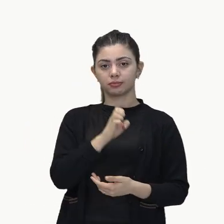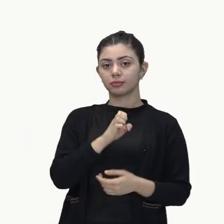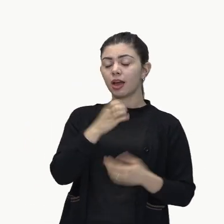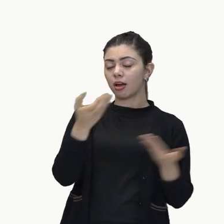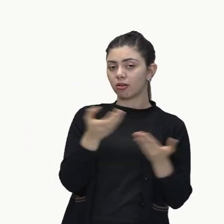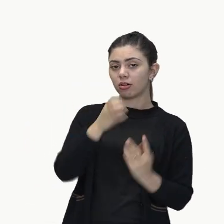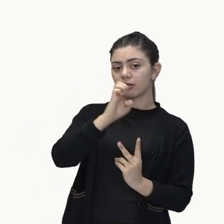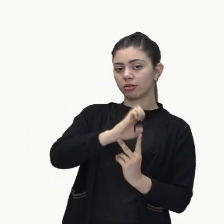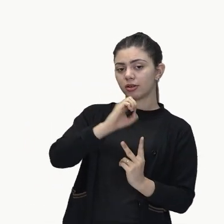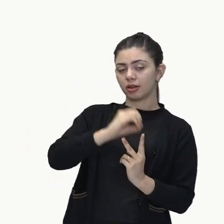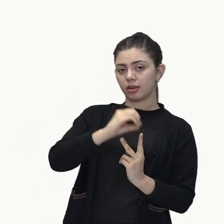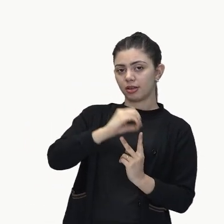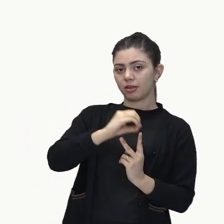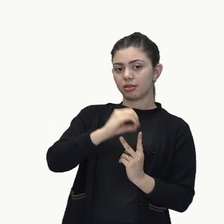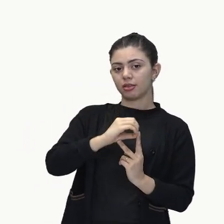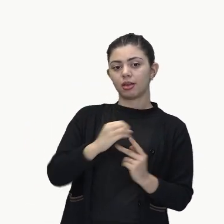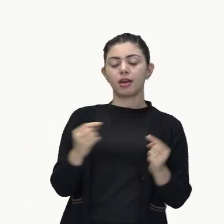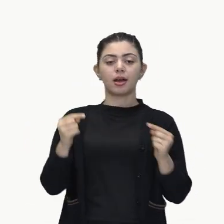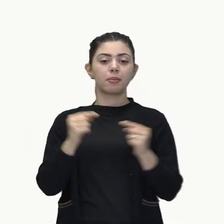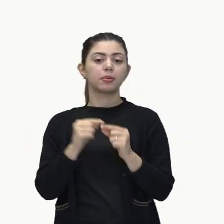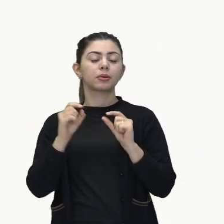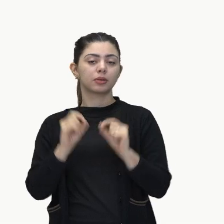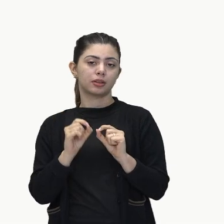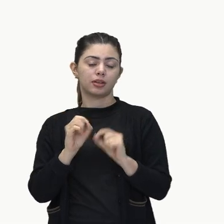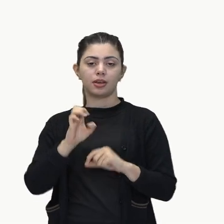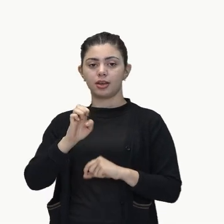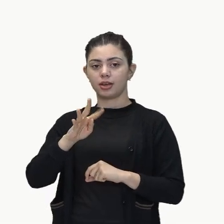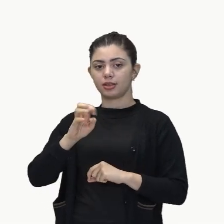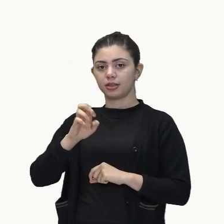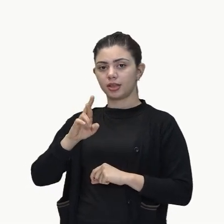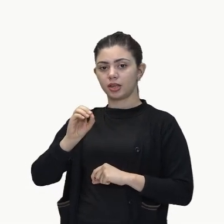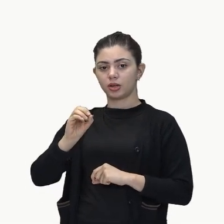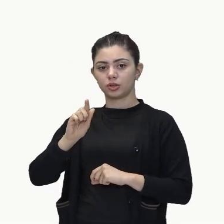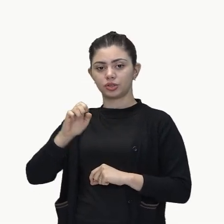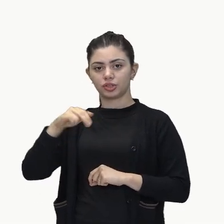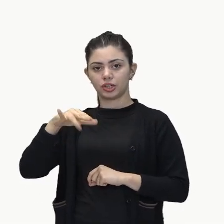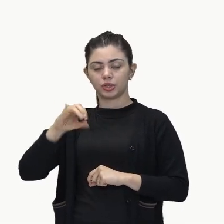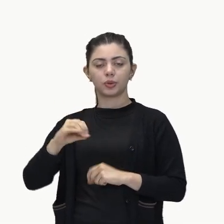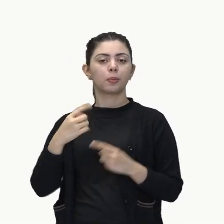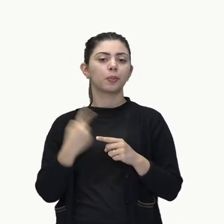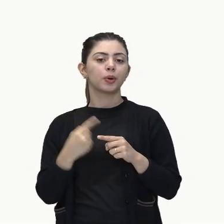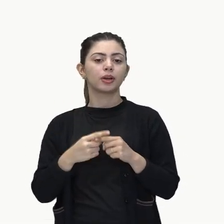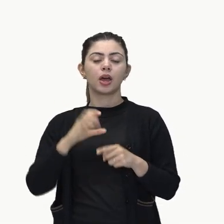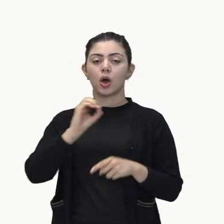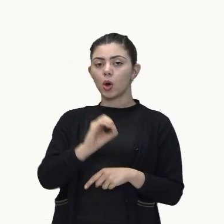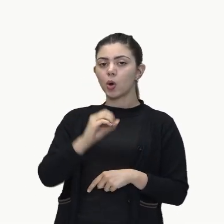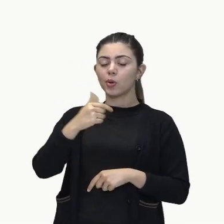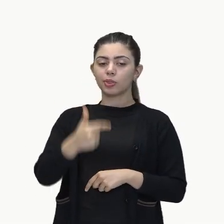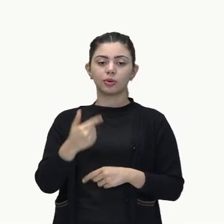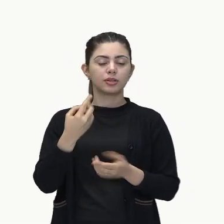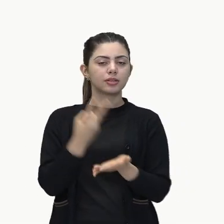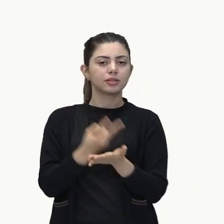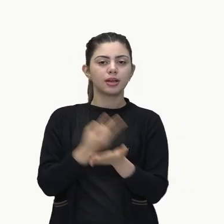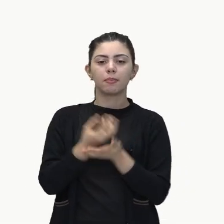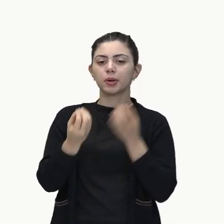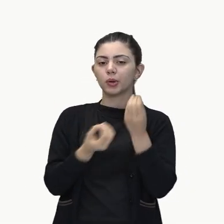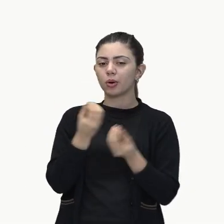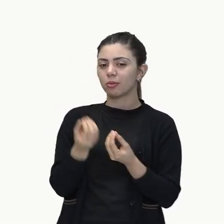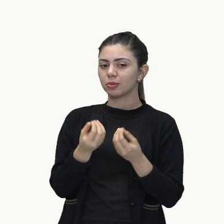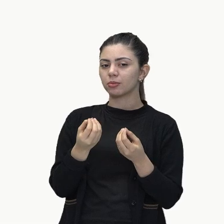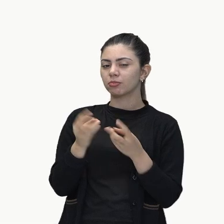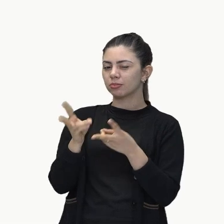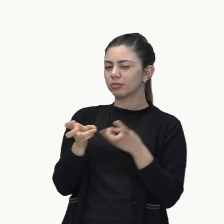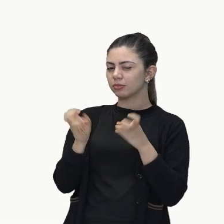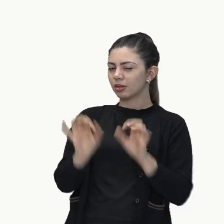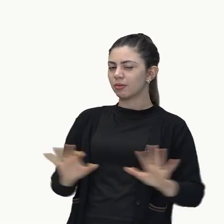representam cadeias heterogêneas, porque o oxigênio está sempre entre aí os átomos de carbono.